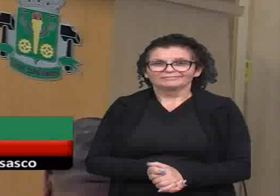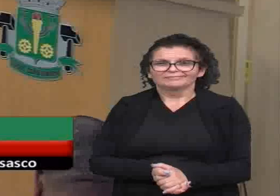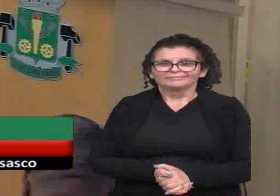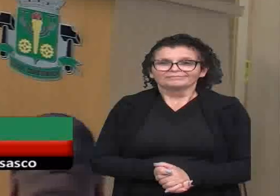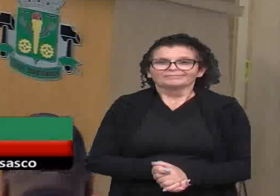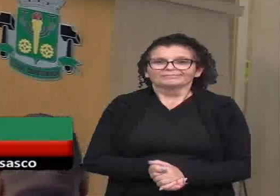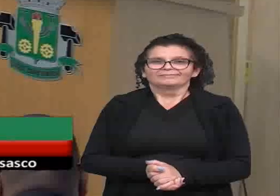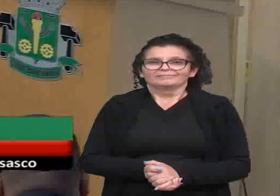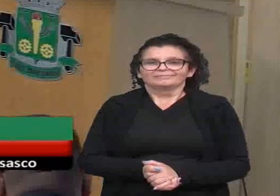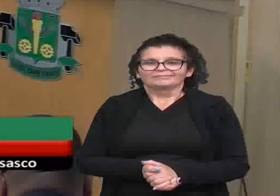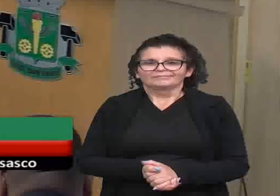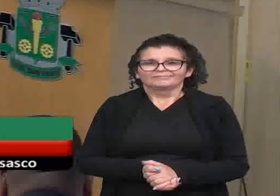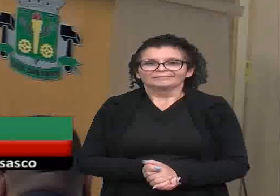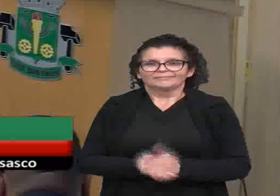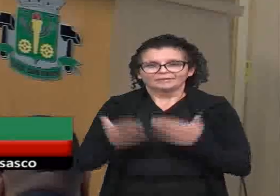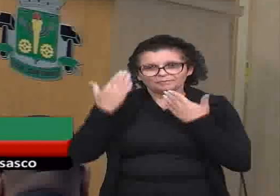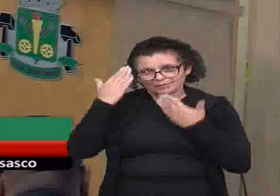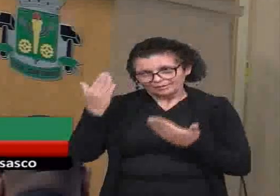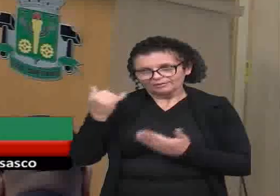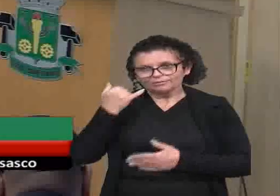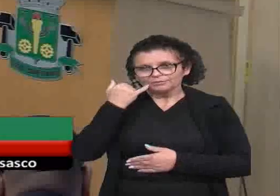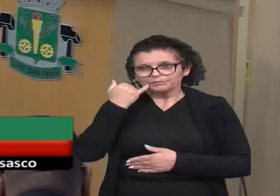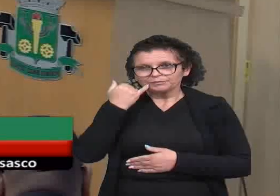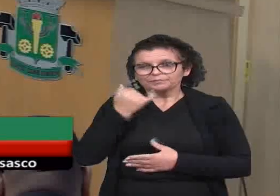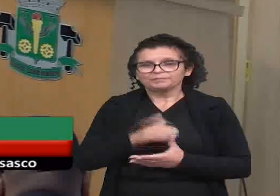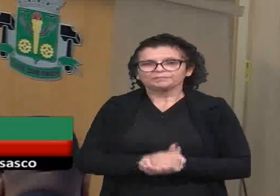Obrigado, nova vereadora Juliana Dati Voz.